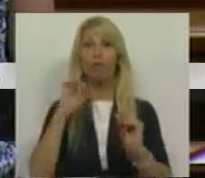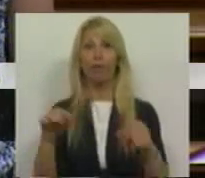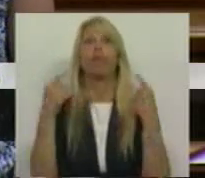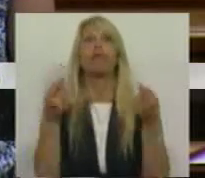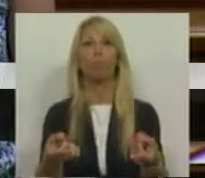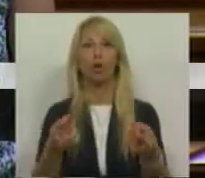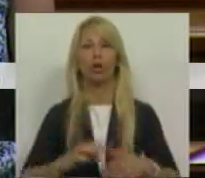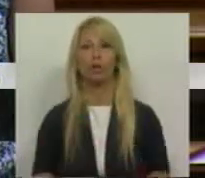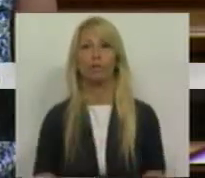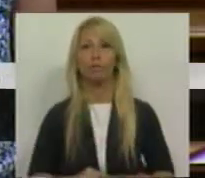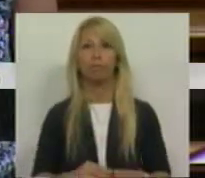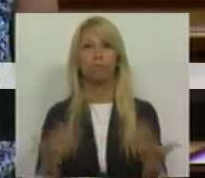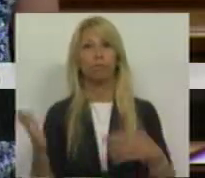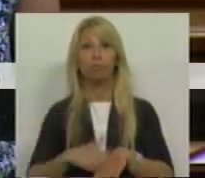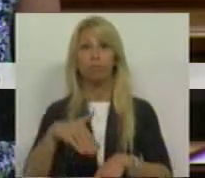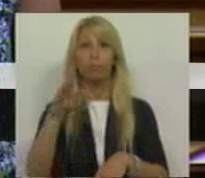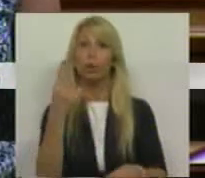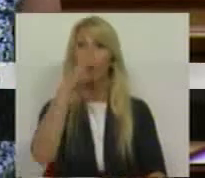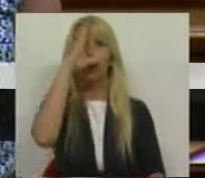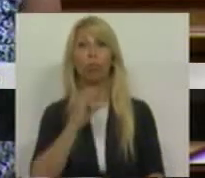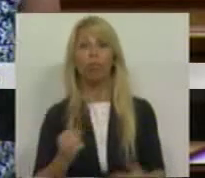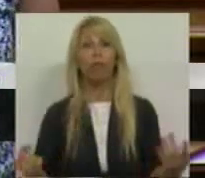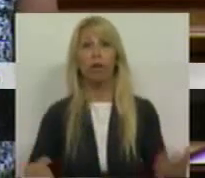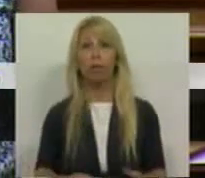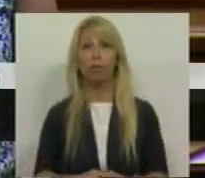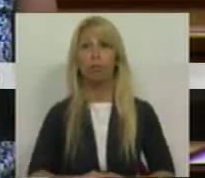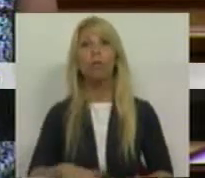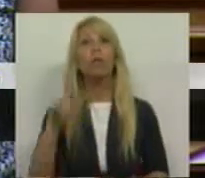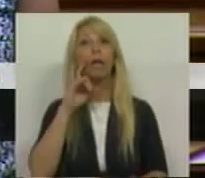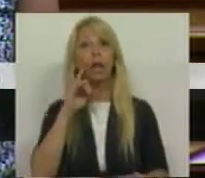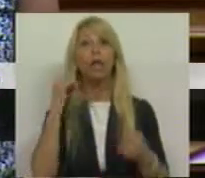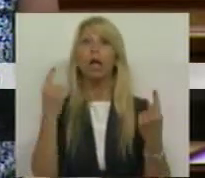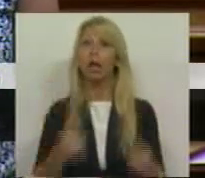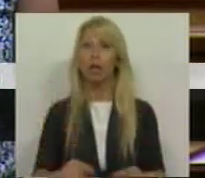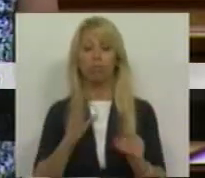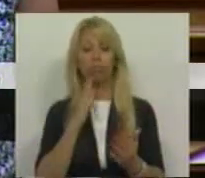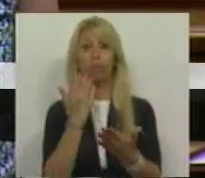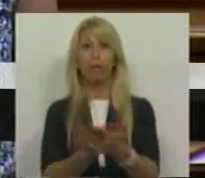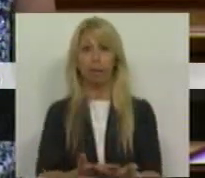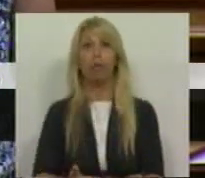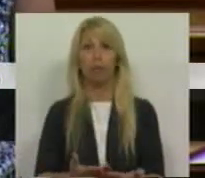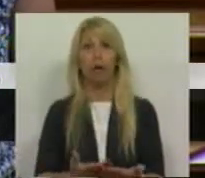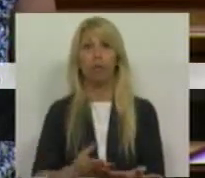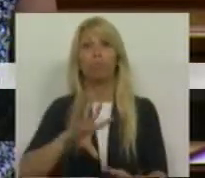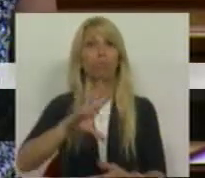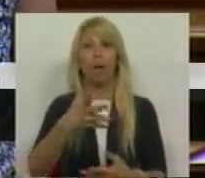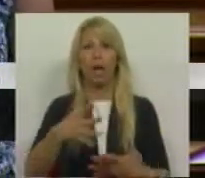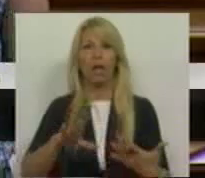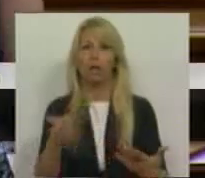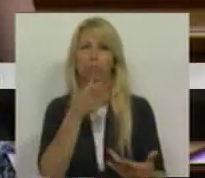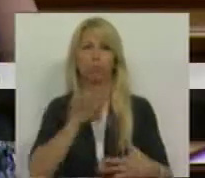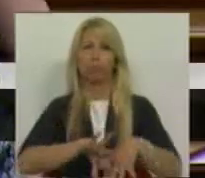nove meses depois, saiu de um governo tendo a garantia que tinha deixado o país de rastros. Mais ao